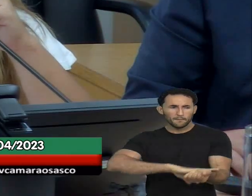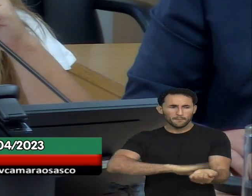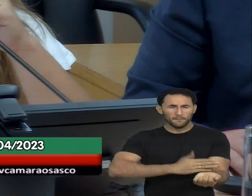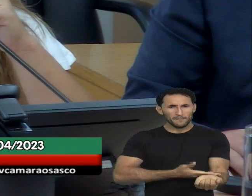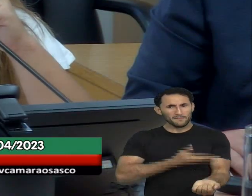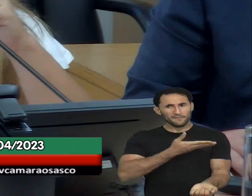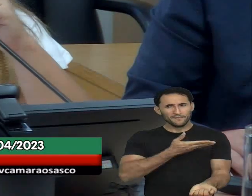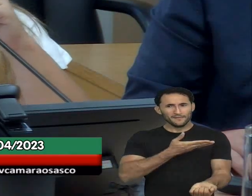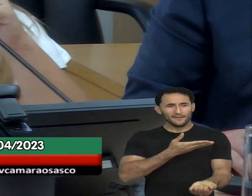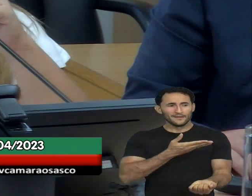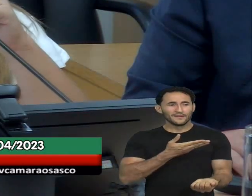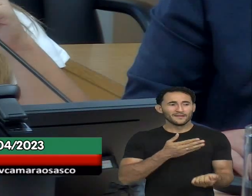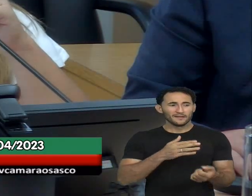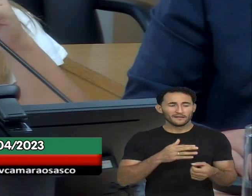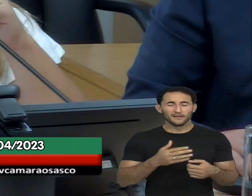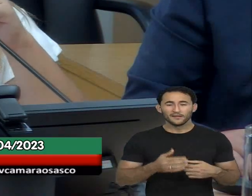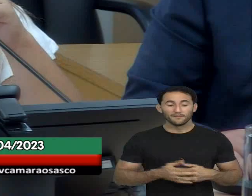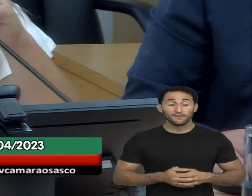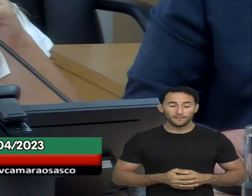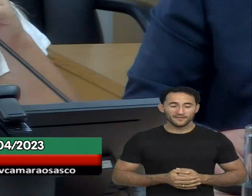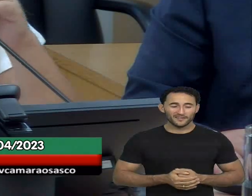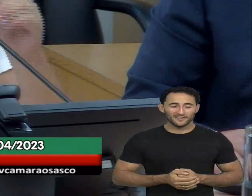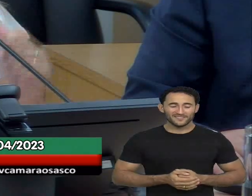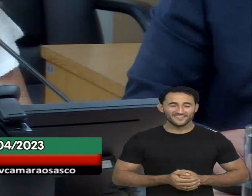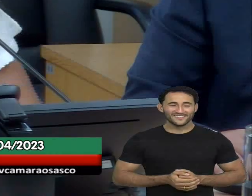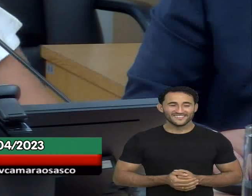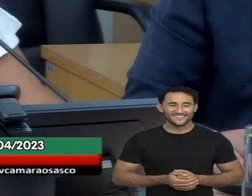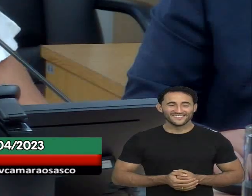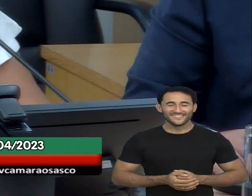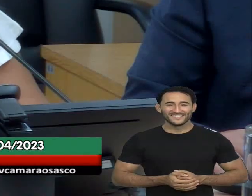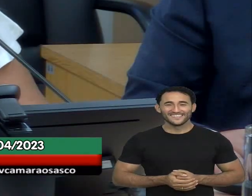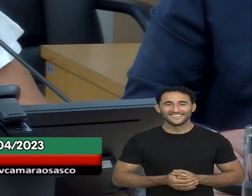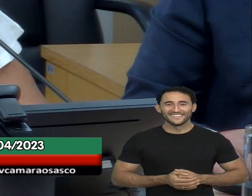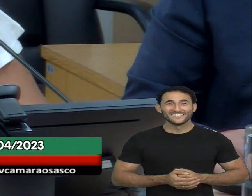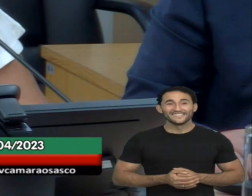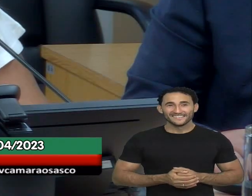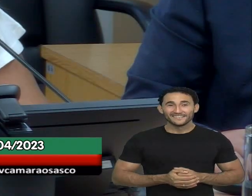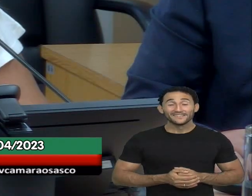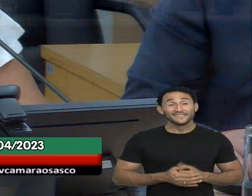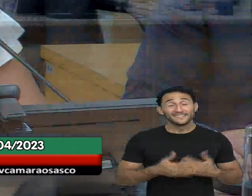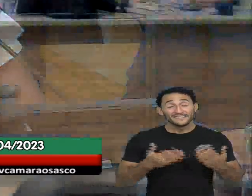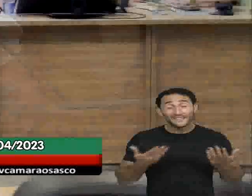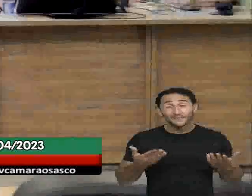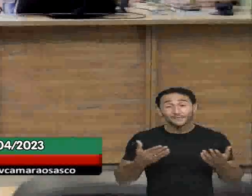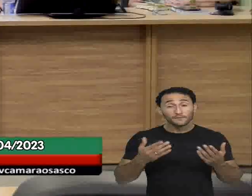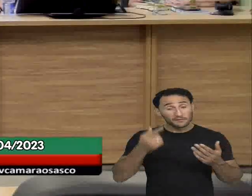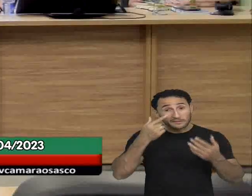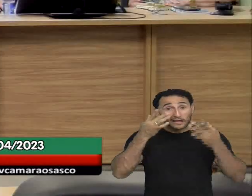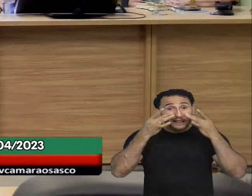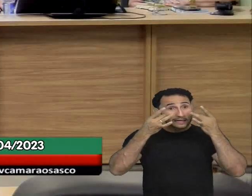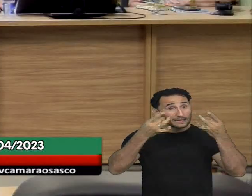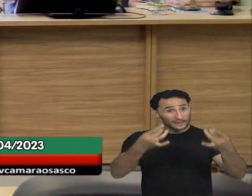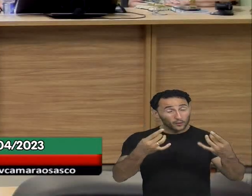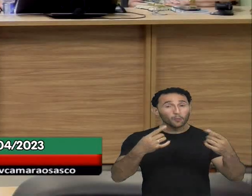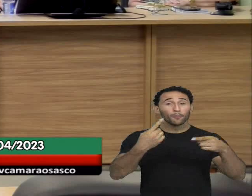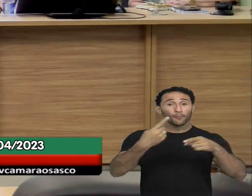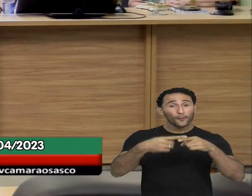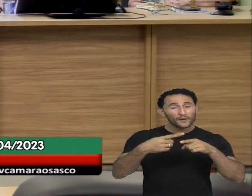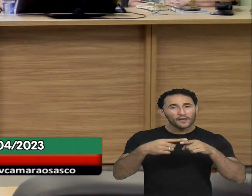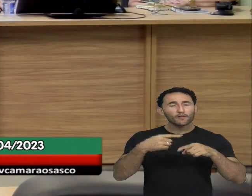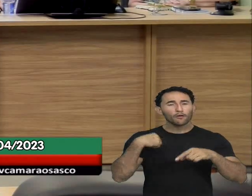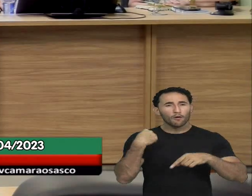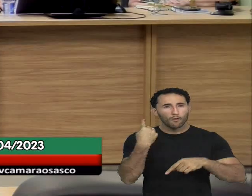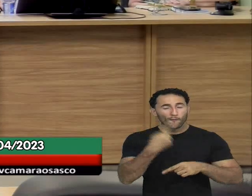varizes, né? E não é, gente. Então, hoje ele vai falar com vocês também, viu? E fique ligadinho aí, que nós